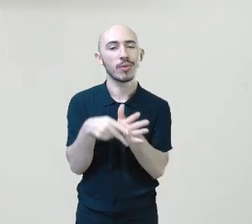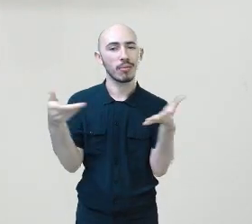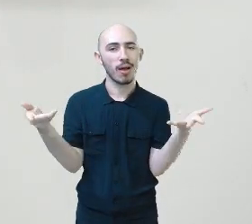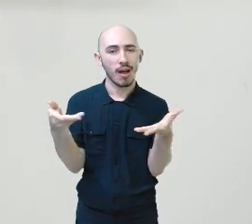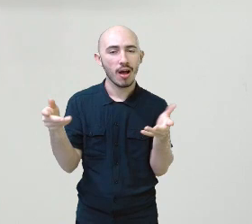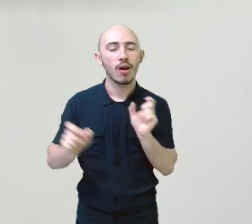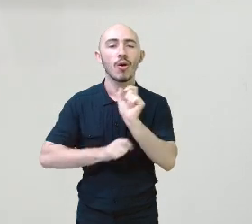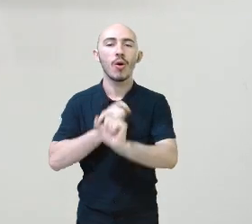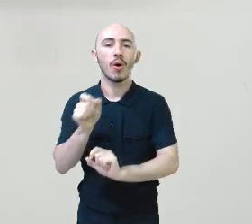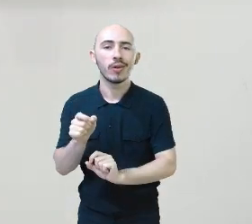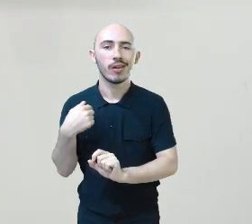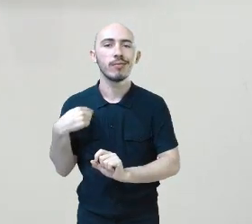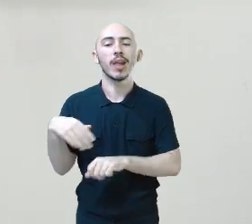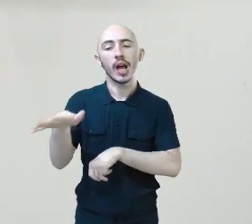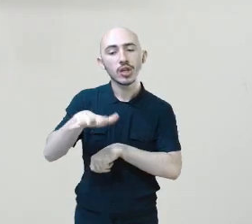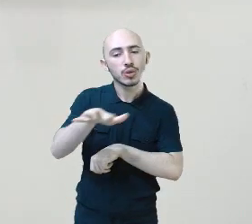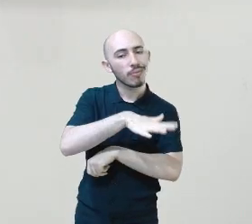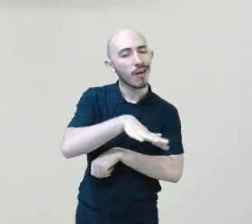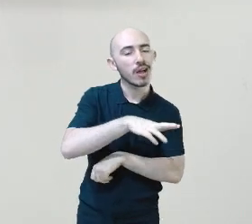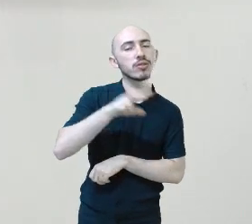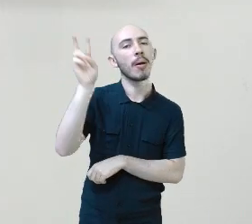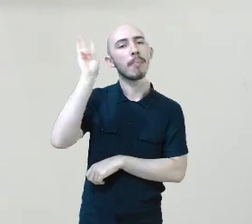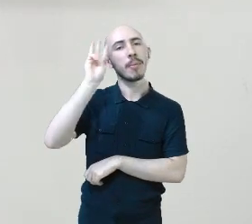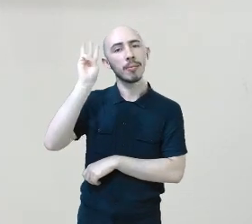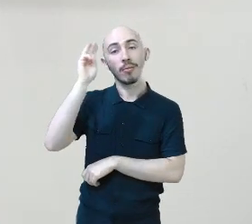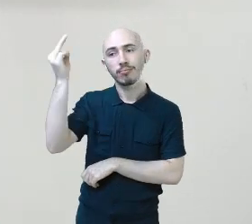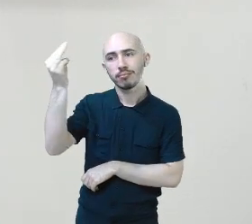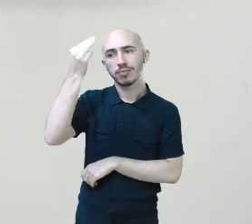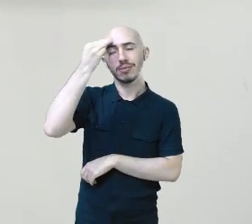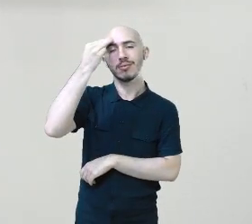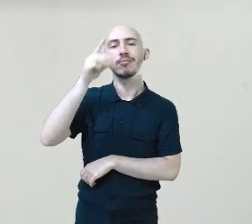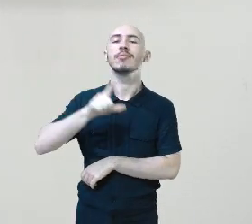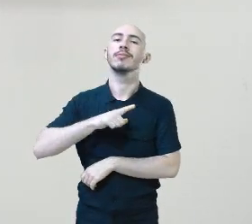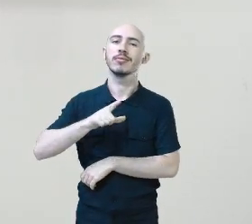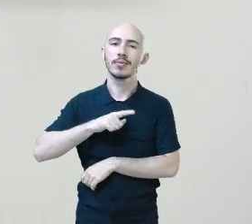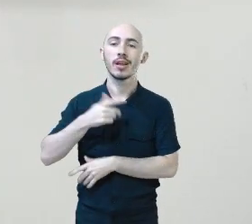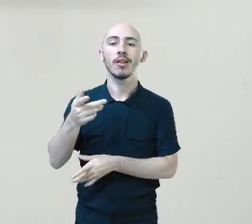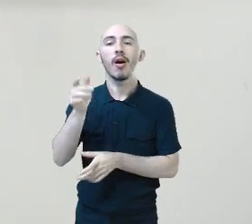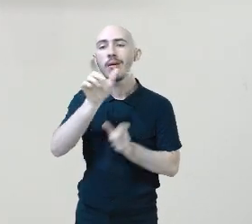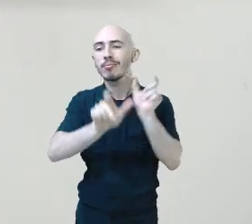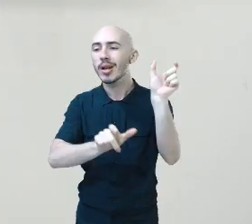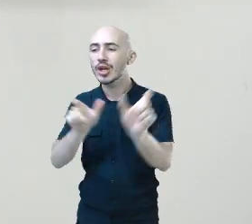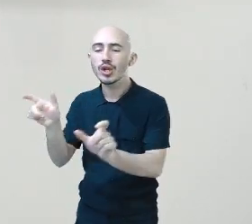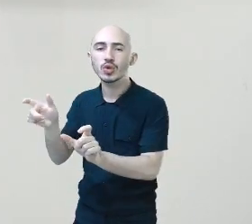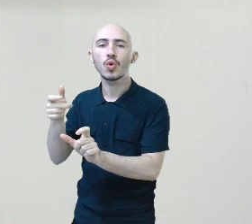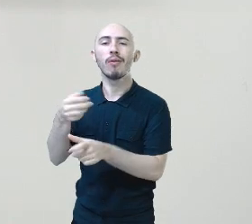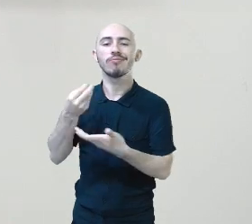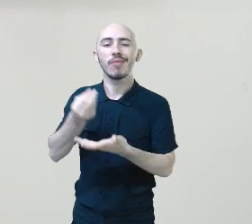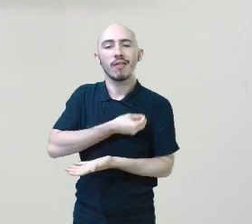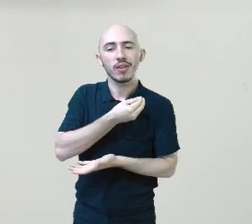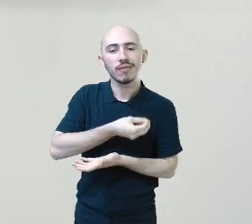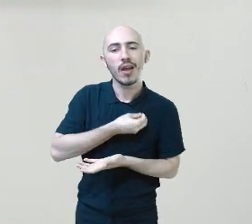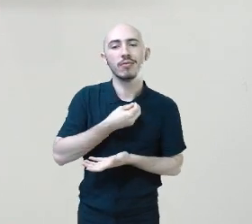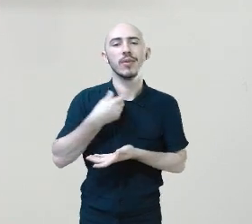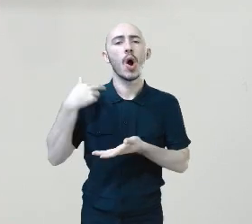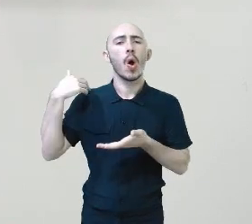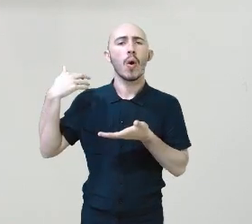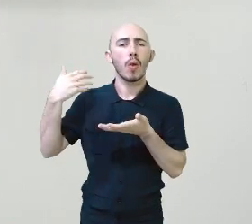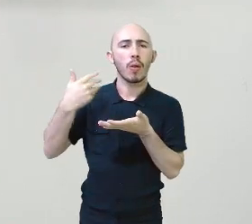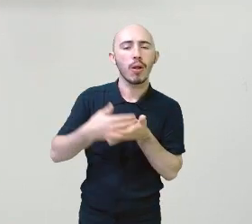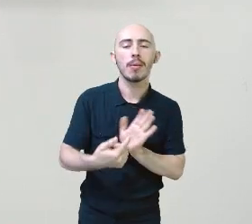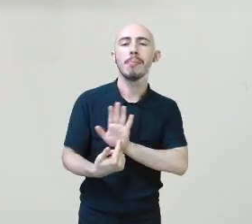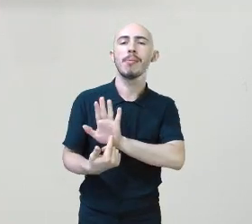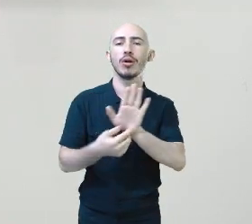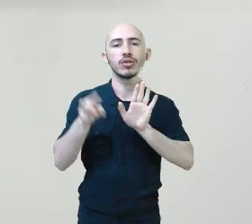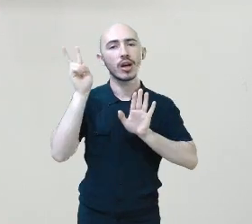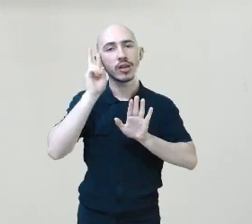São espaços de memória, onde as pessoas viverão histórias, onde contam histórias de pessoas, mas também de